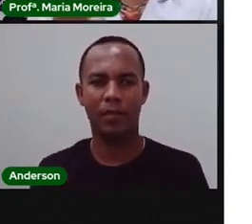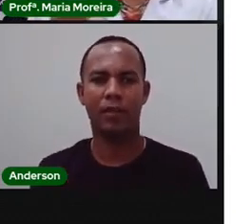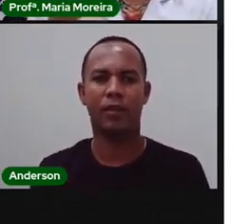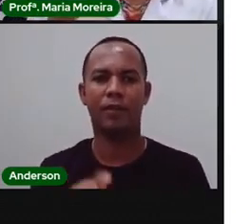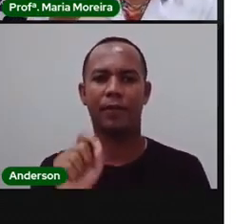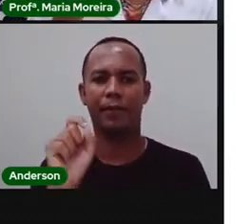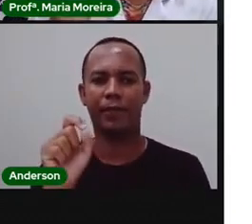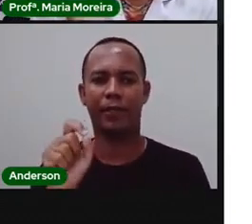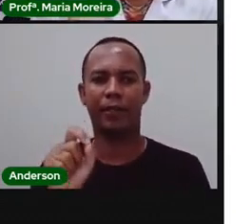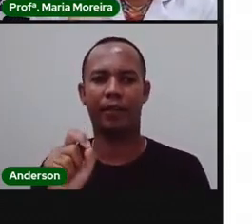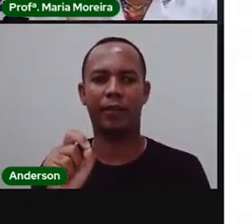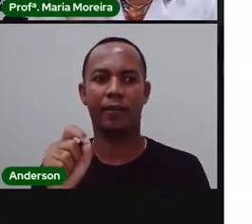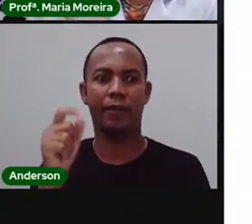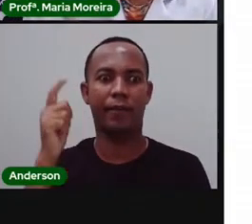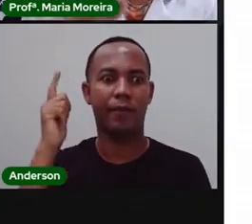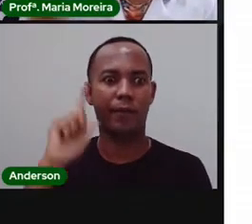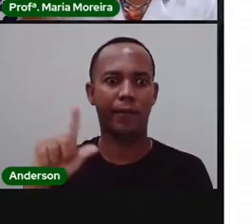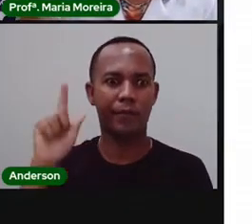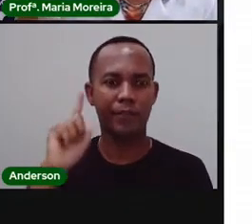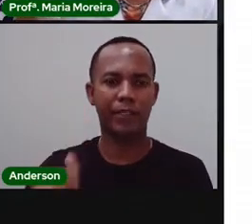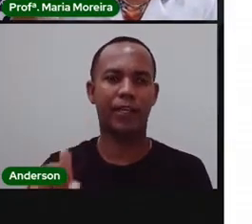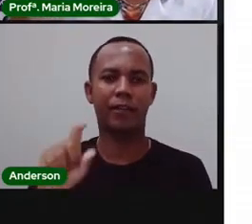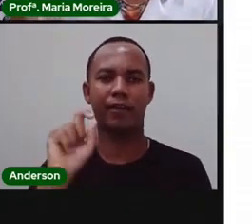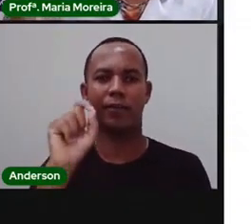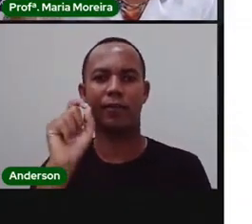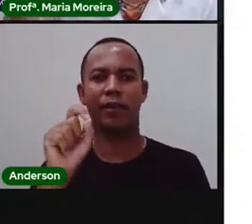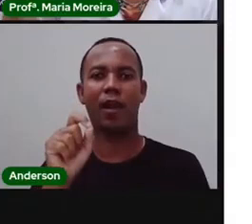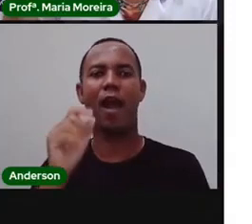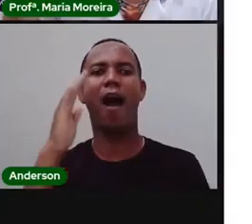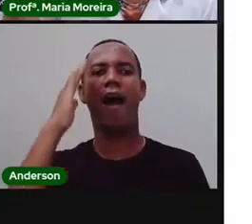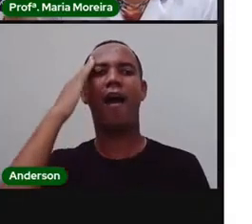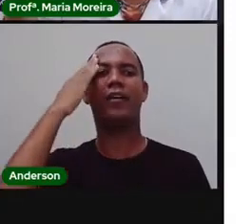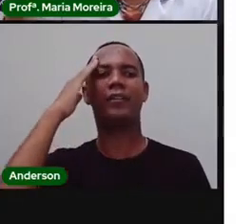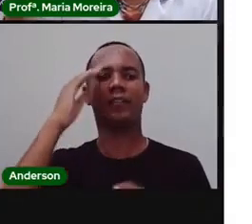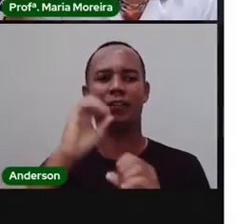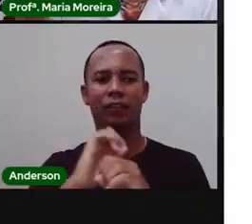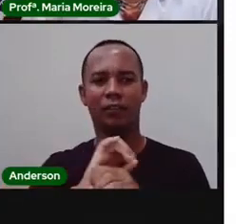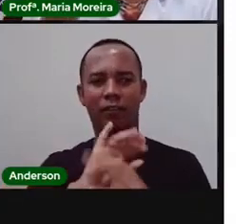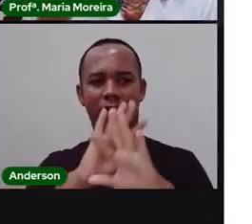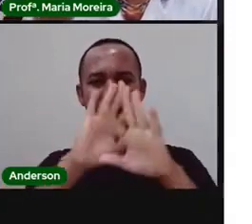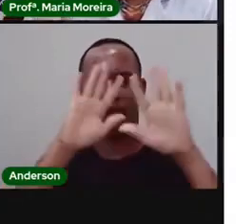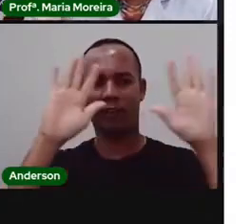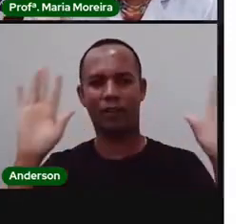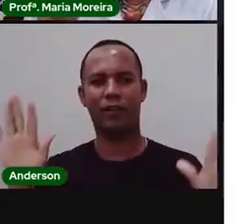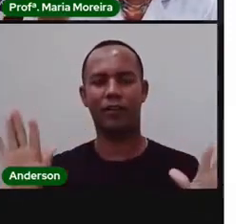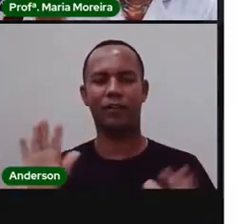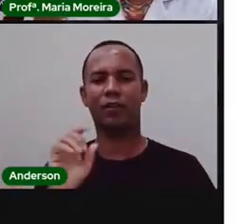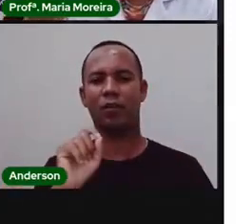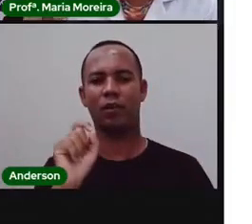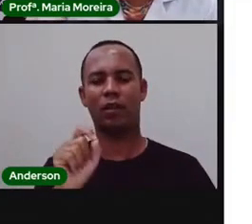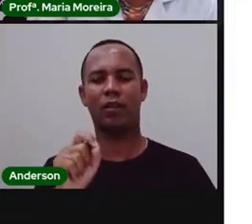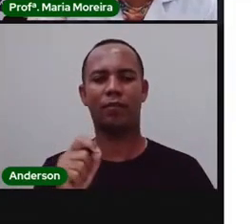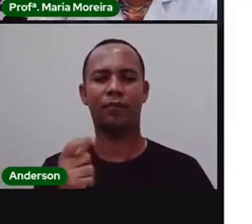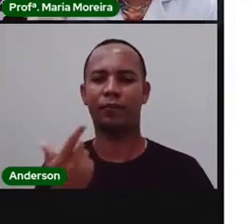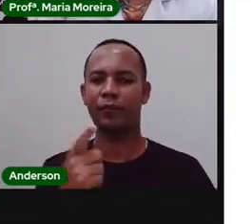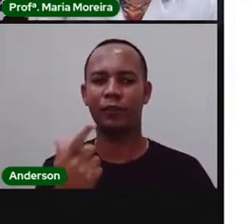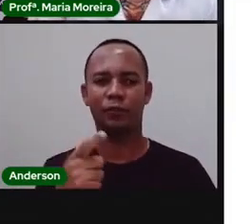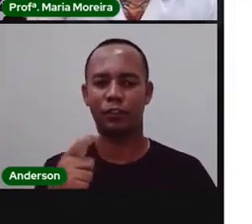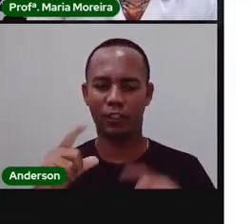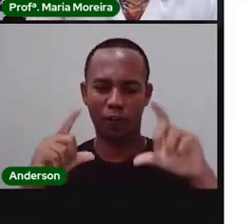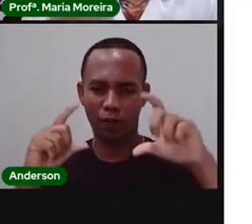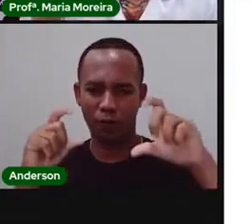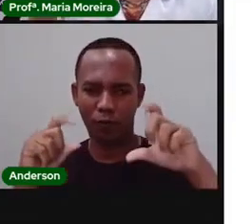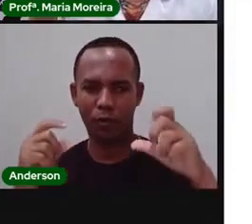que a gente acaba descobrindo o que aconteceu possivelmente nessa época onde não existia